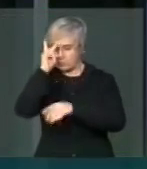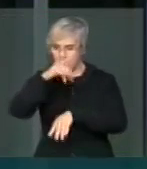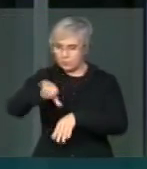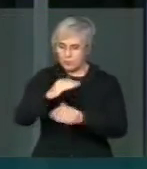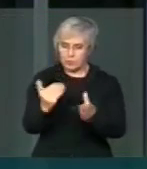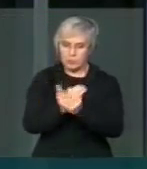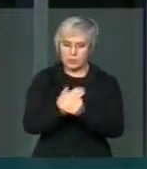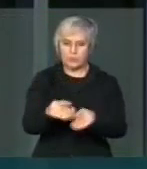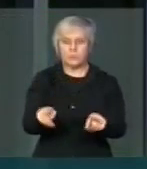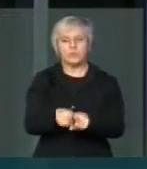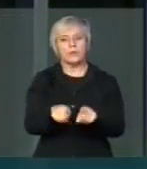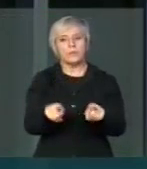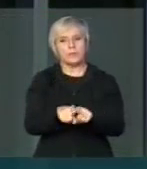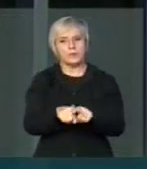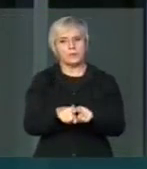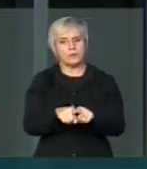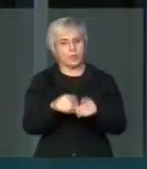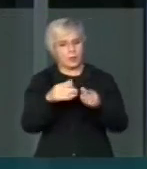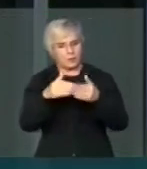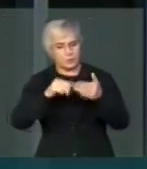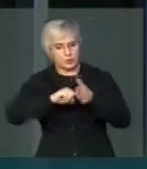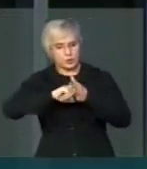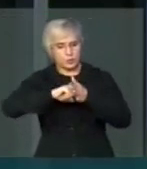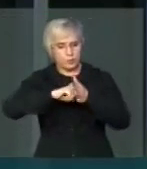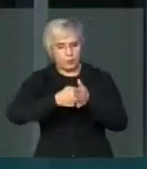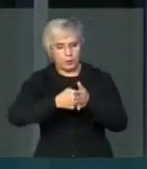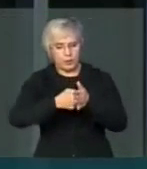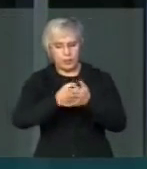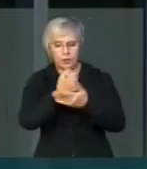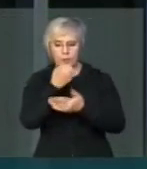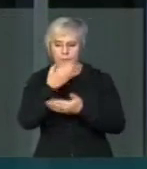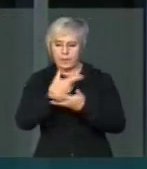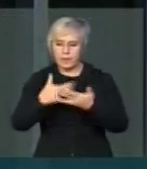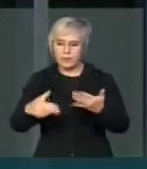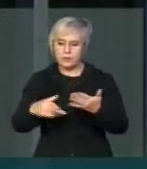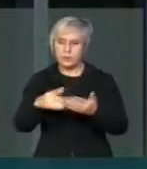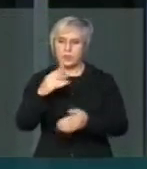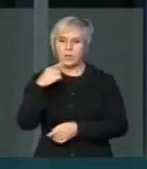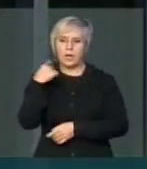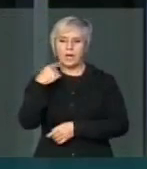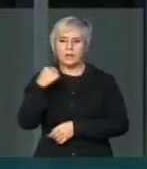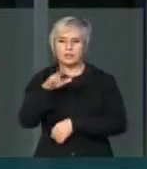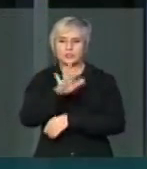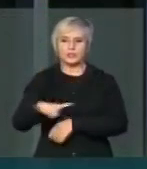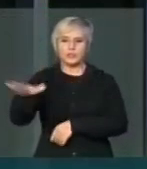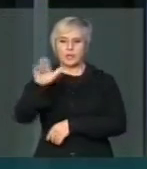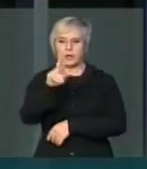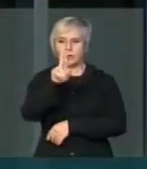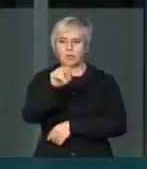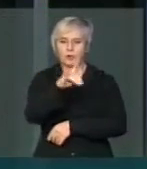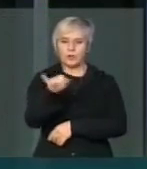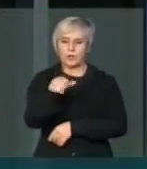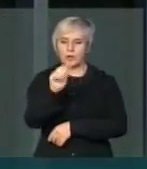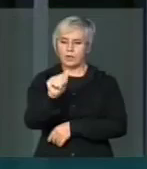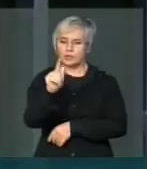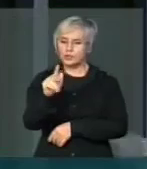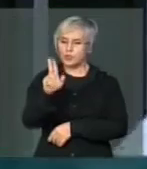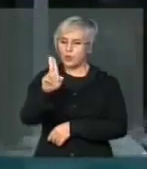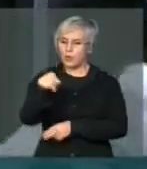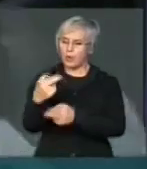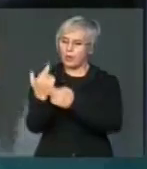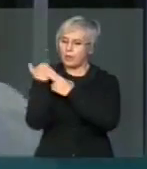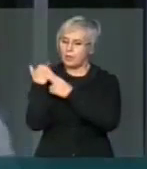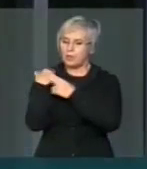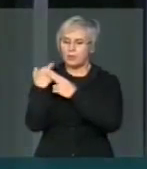Poder Executivo da União, na medida de bloqueio, impõe a atuação da Advocacia Geral da União, a AGU, como instituição responsável